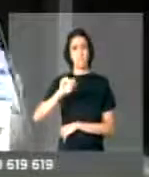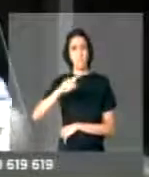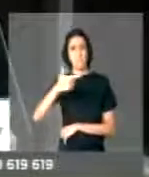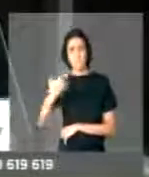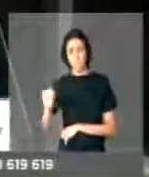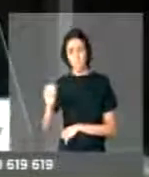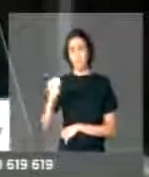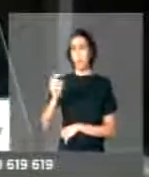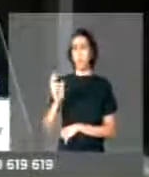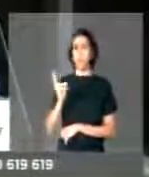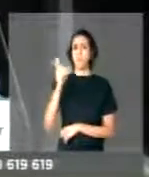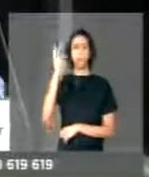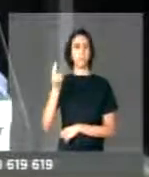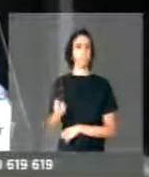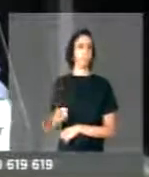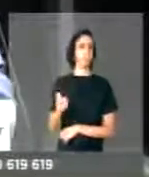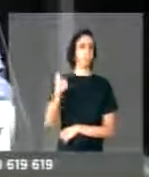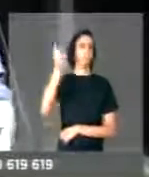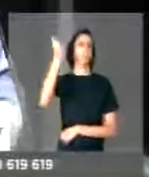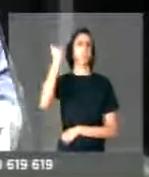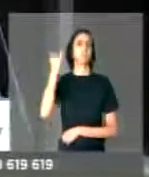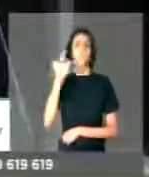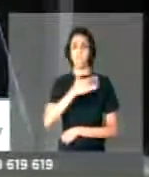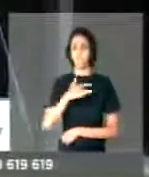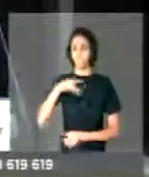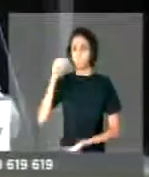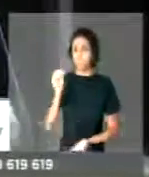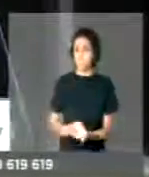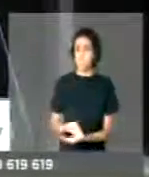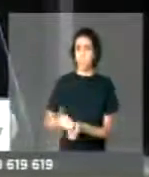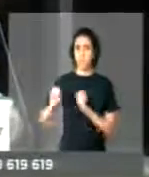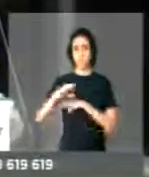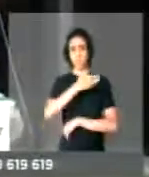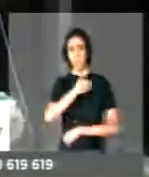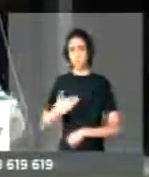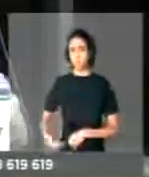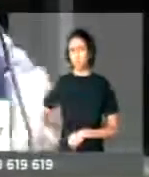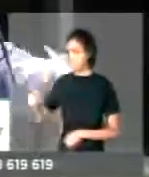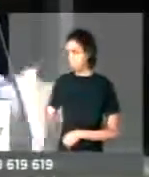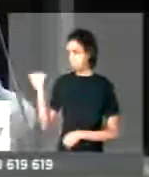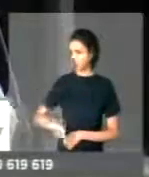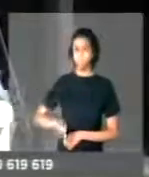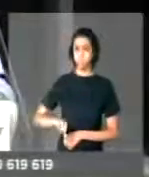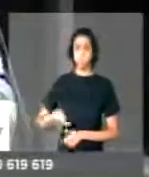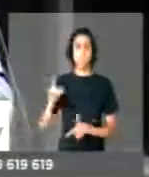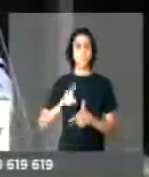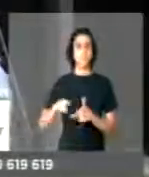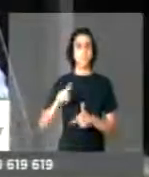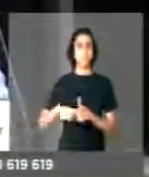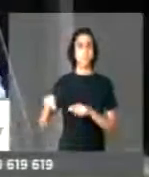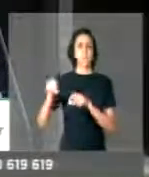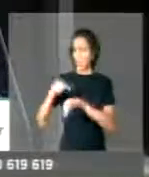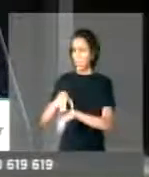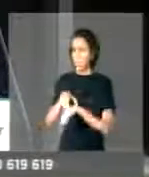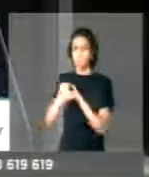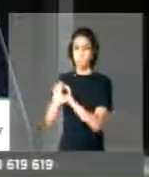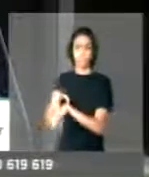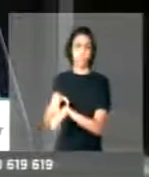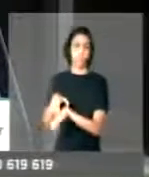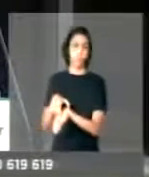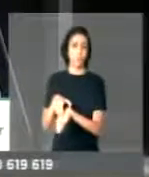dificuldades concretas da falta de saúde, educação pública de qualidade, da crise do sistema de transporte,